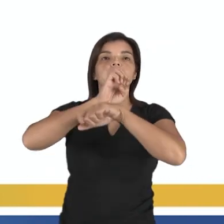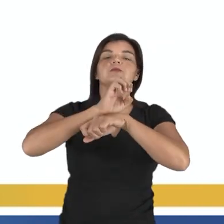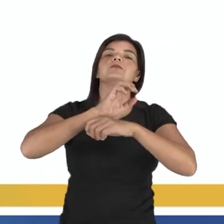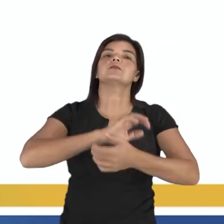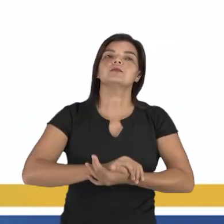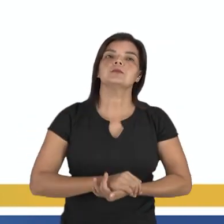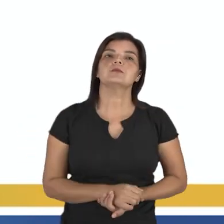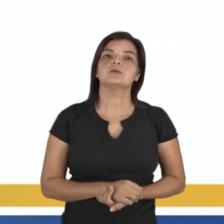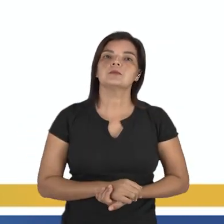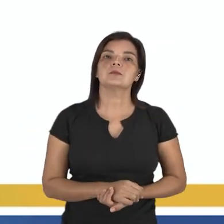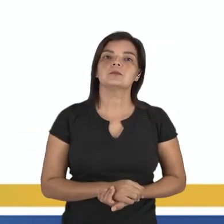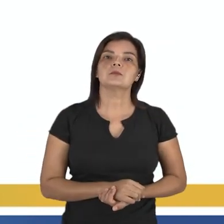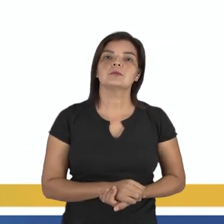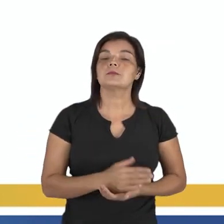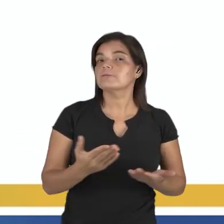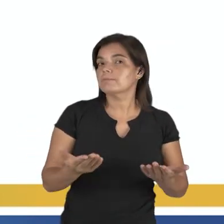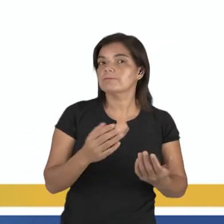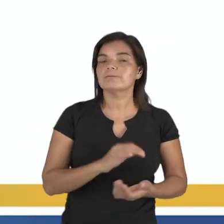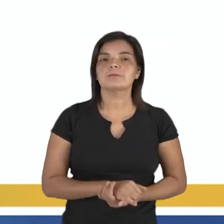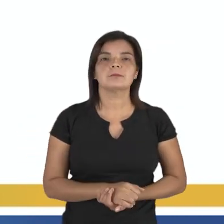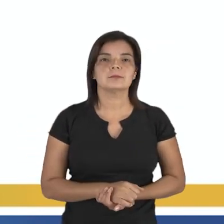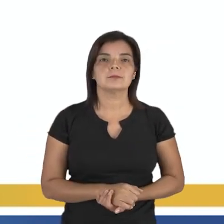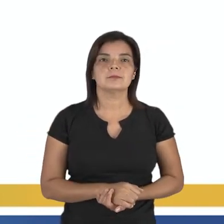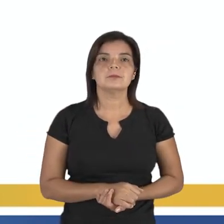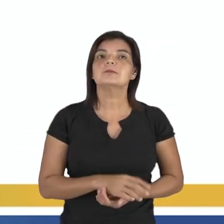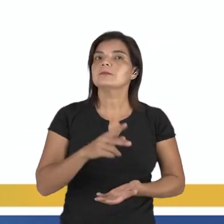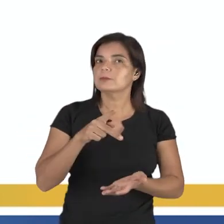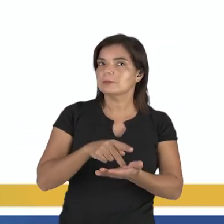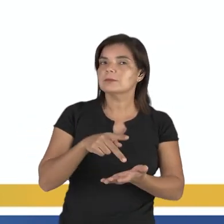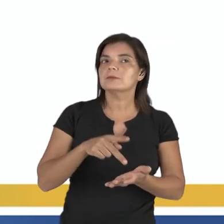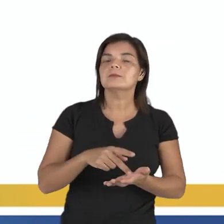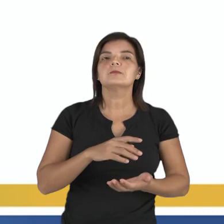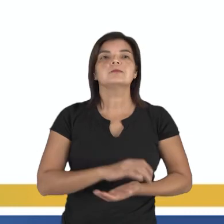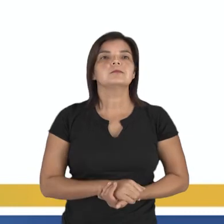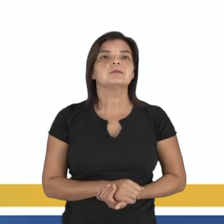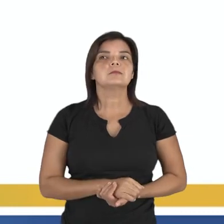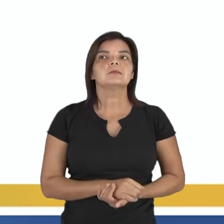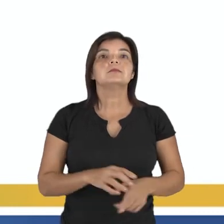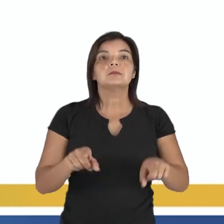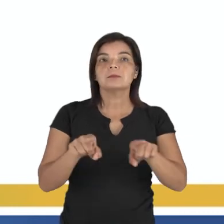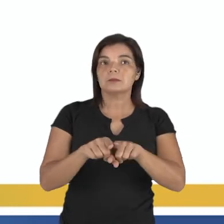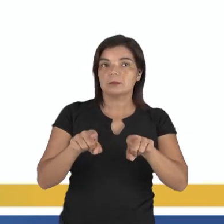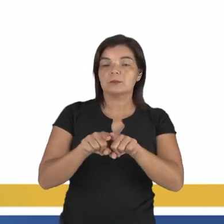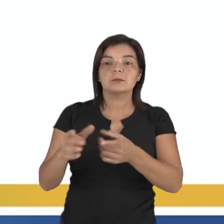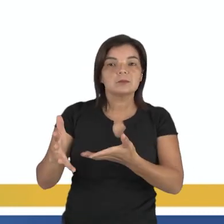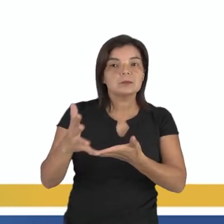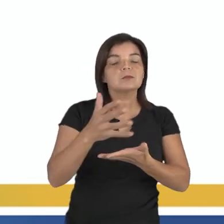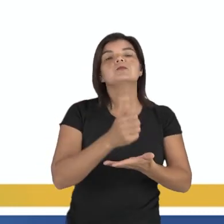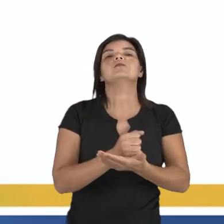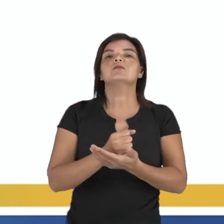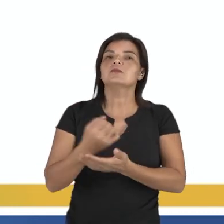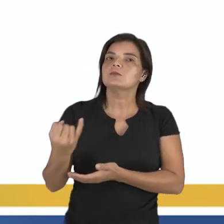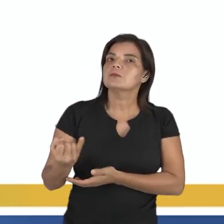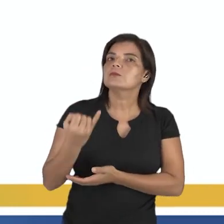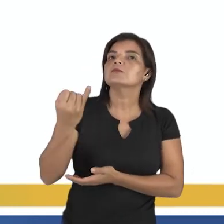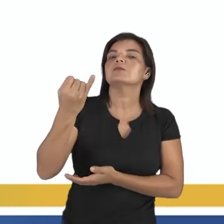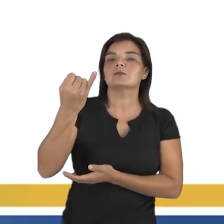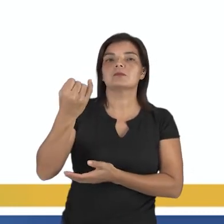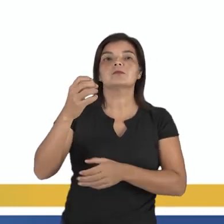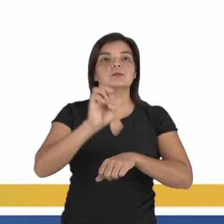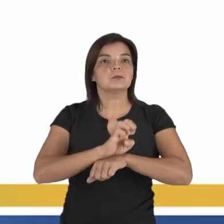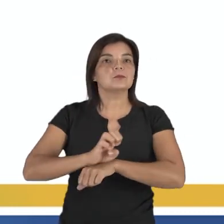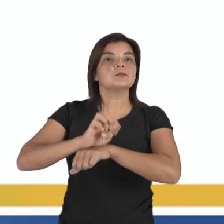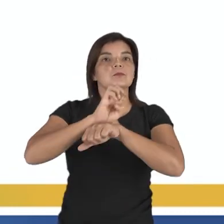para a economia estadual. E aí? Verdadeiro, certo? O nosso extrativismo é uma das grandes formas de produção do nosso